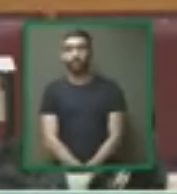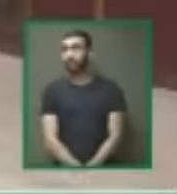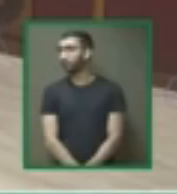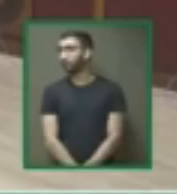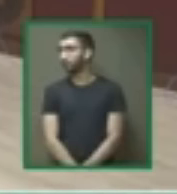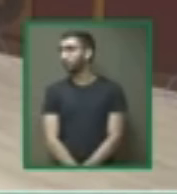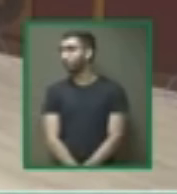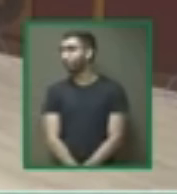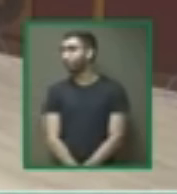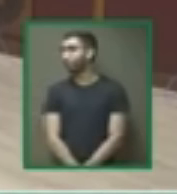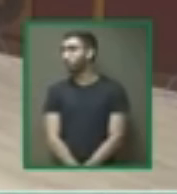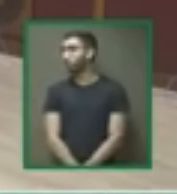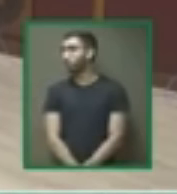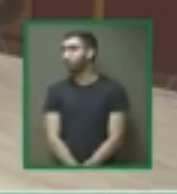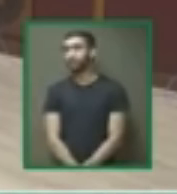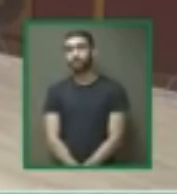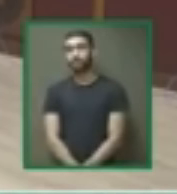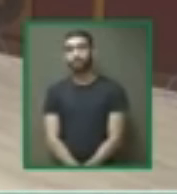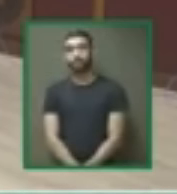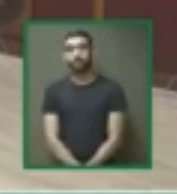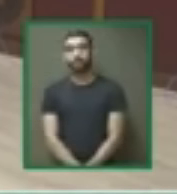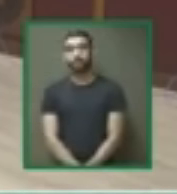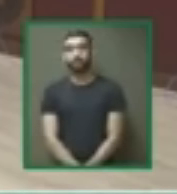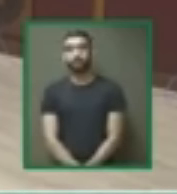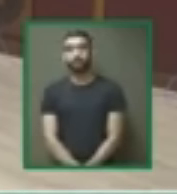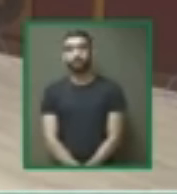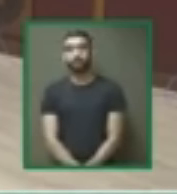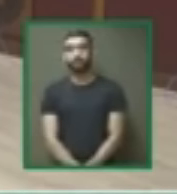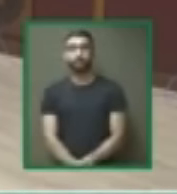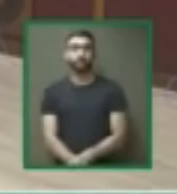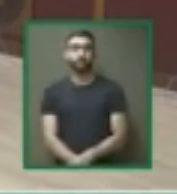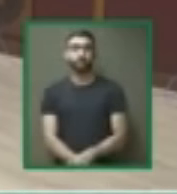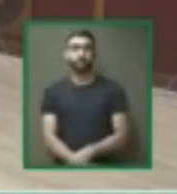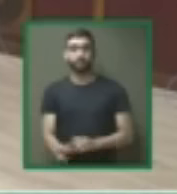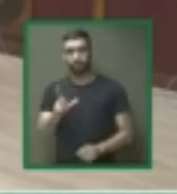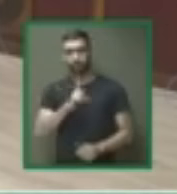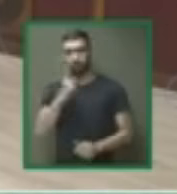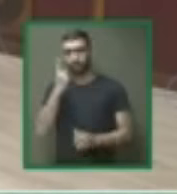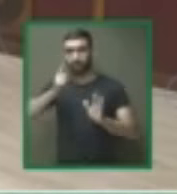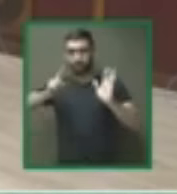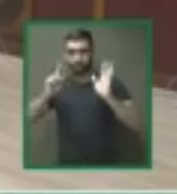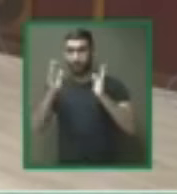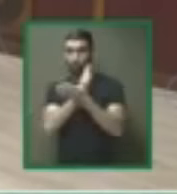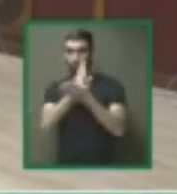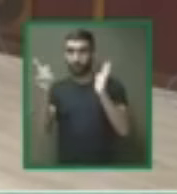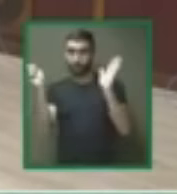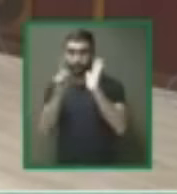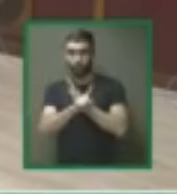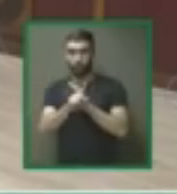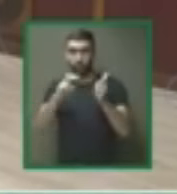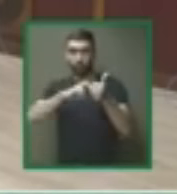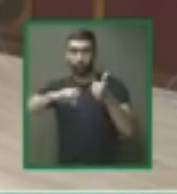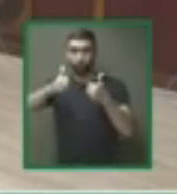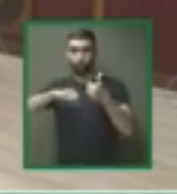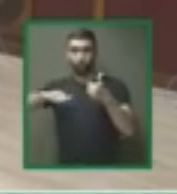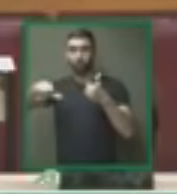Pode voltar. Está gravando? Está gravando, né? Wesley, tem aqui a pergunta de. Algumas perguntas dos